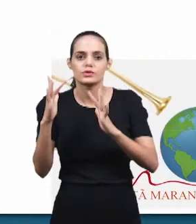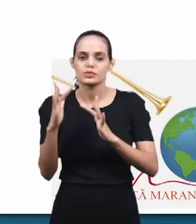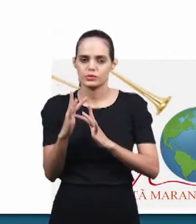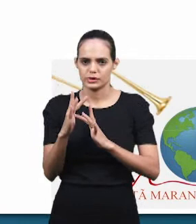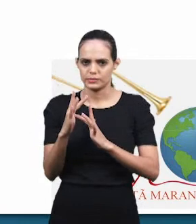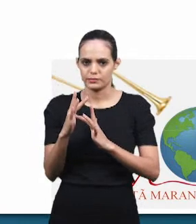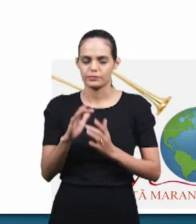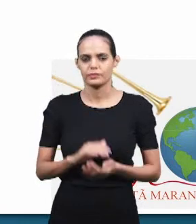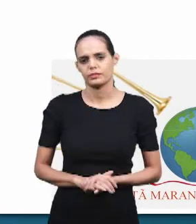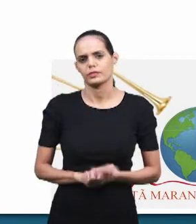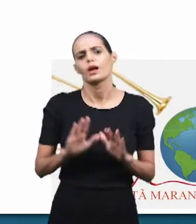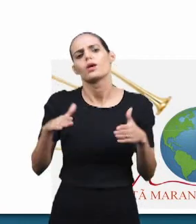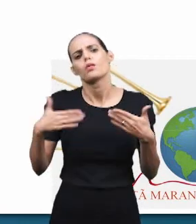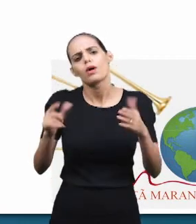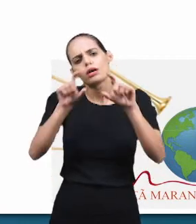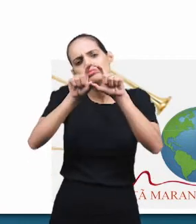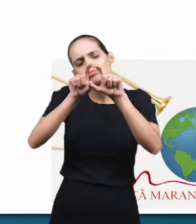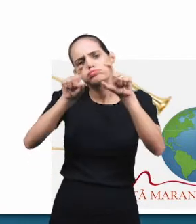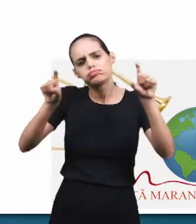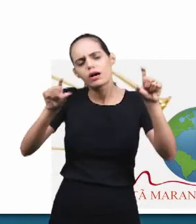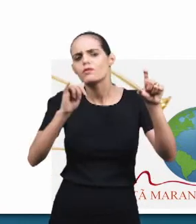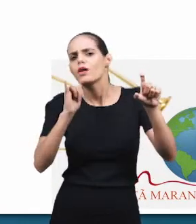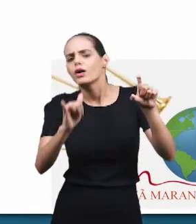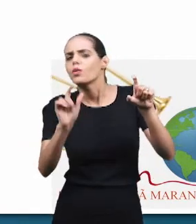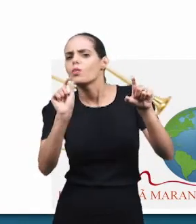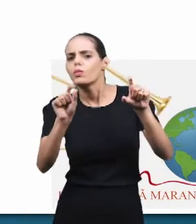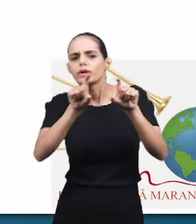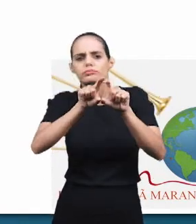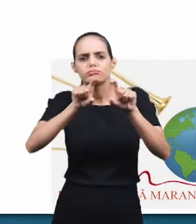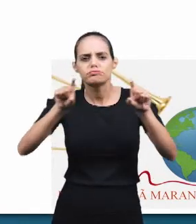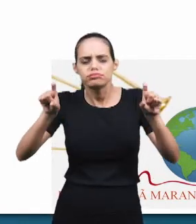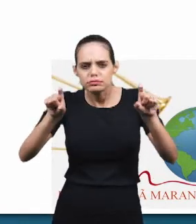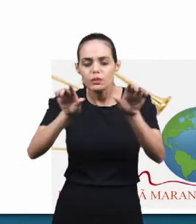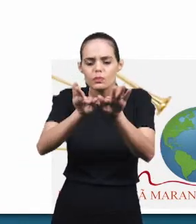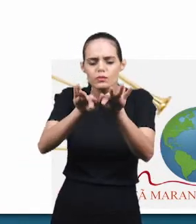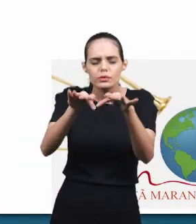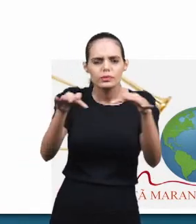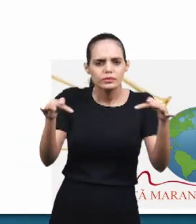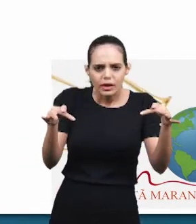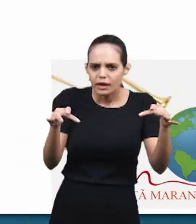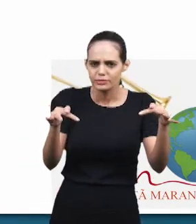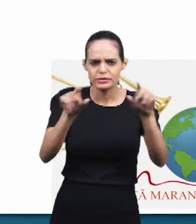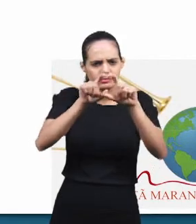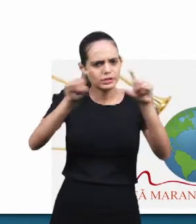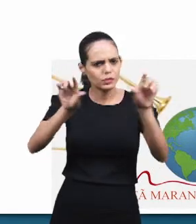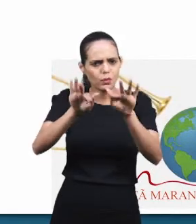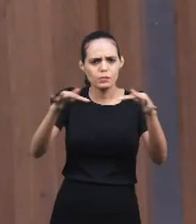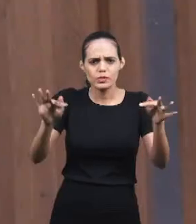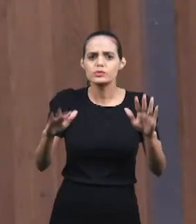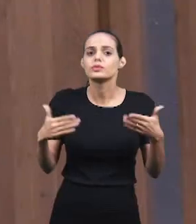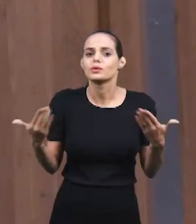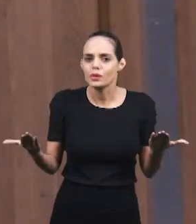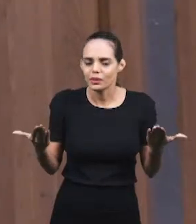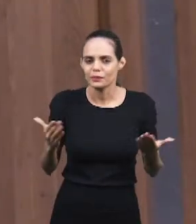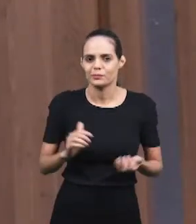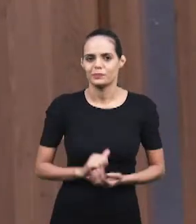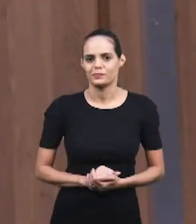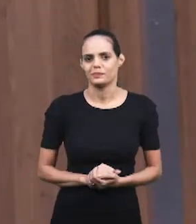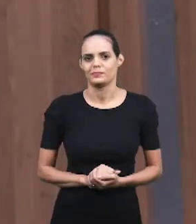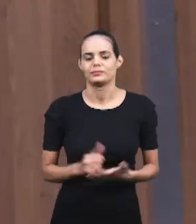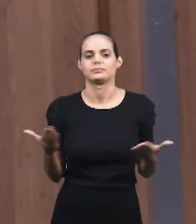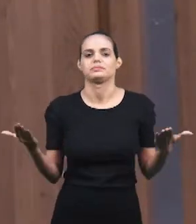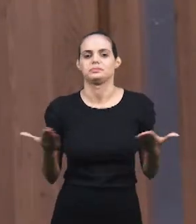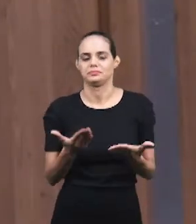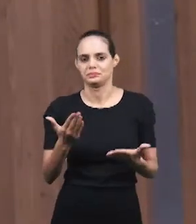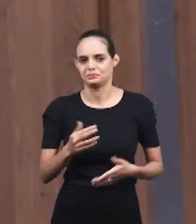pergunta, qual foi a expressão? Ou seja, a expressão de humildade. A nossa pergunta 3, quem vai